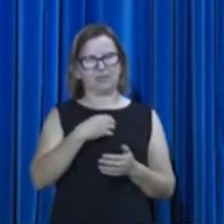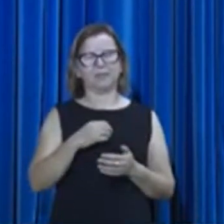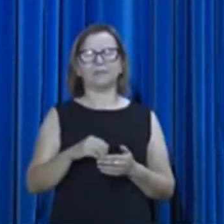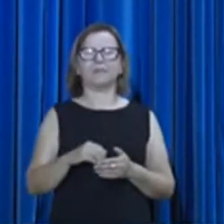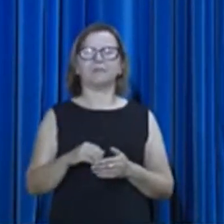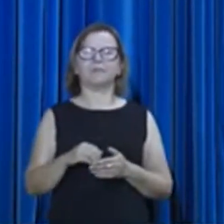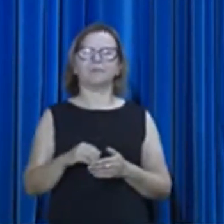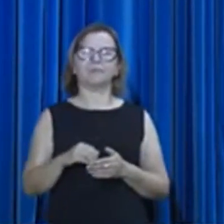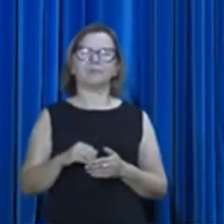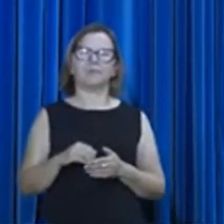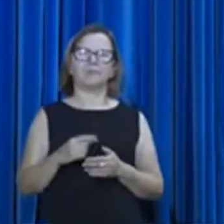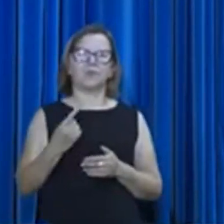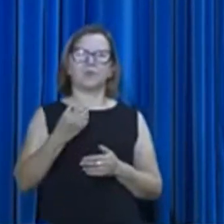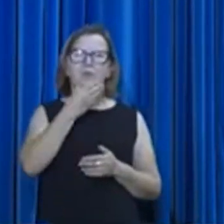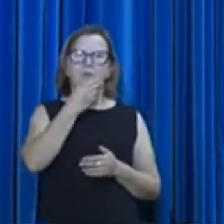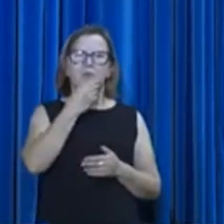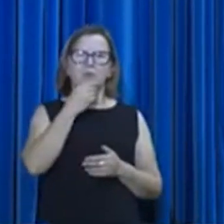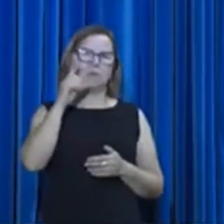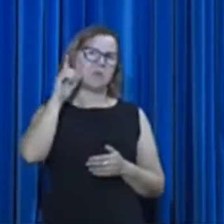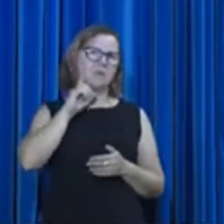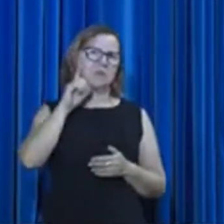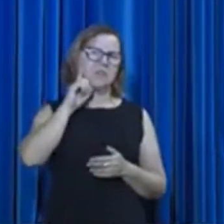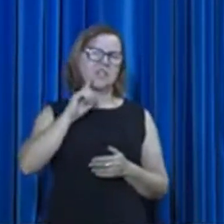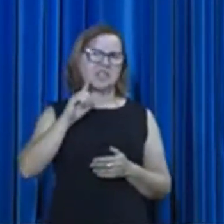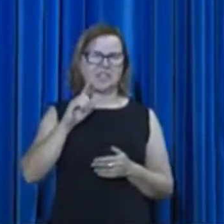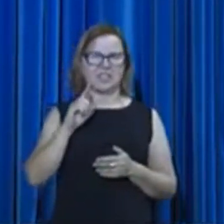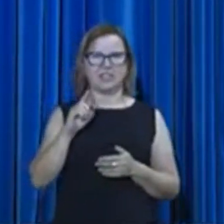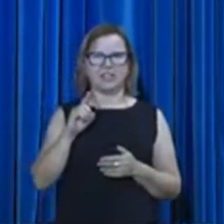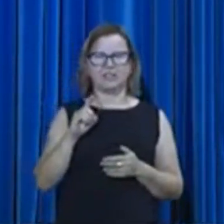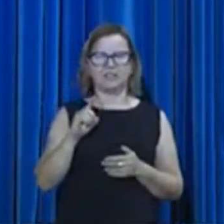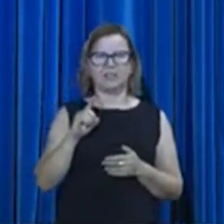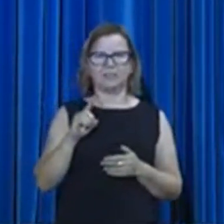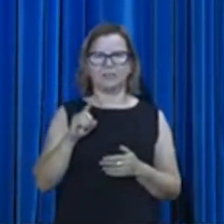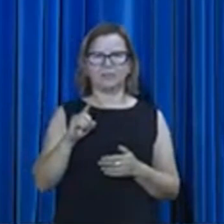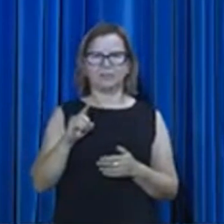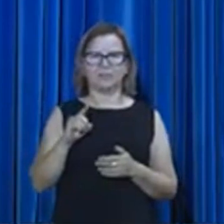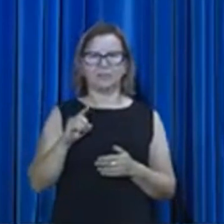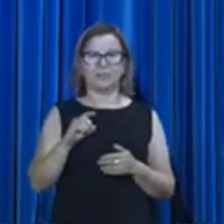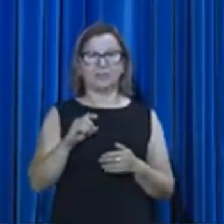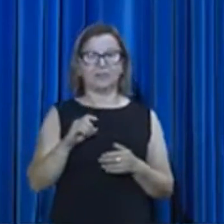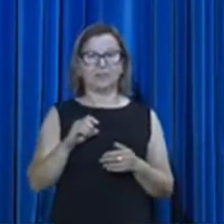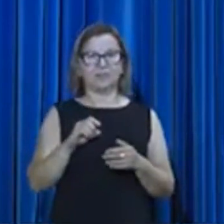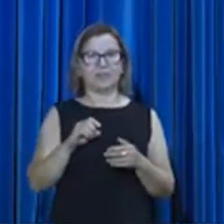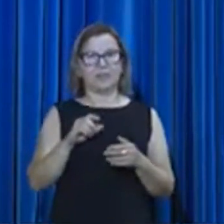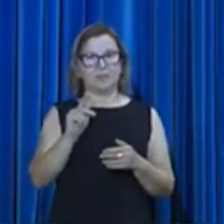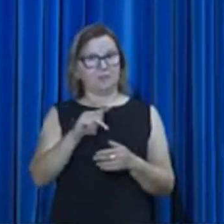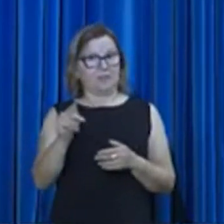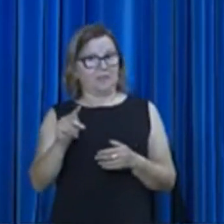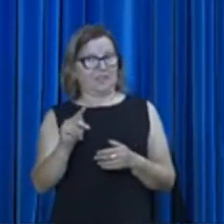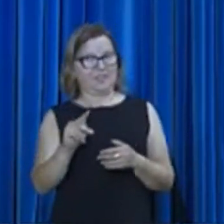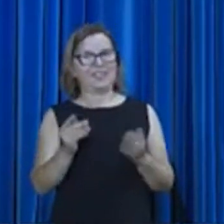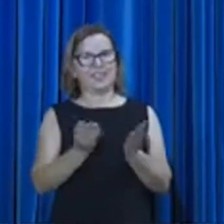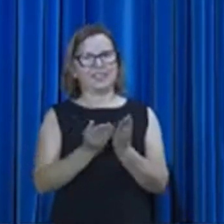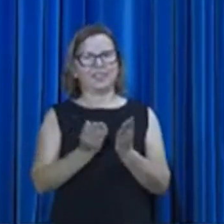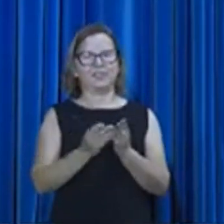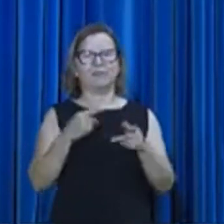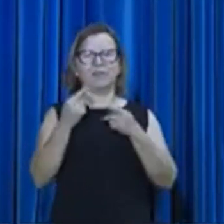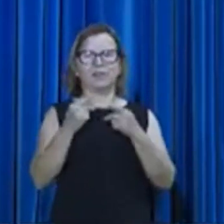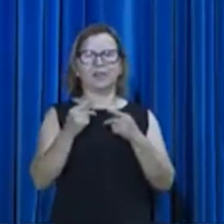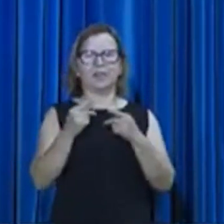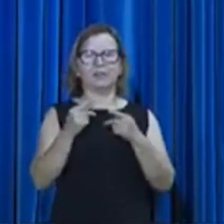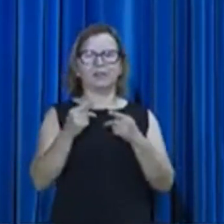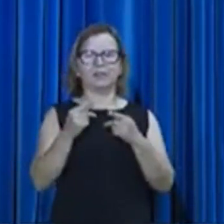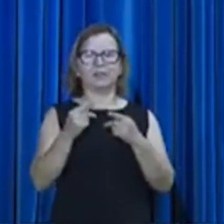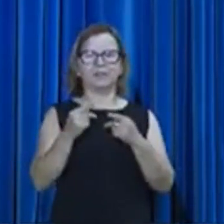Austin Phelps, um americano congregacional, ministro e educador cristão, ele diz que na mais elevada